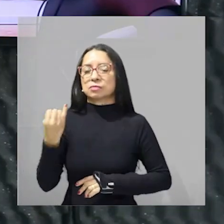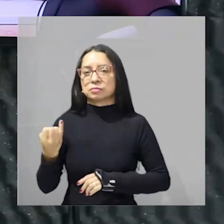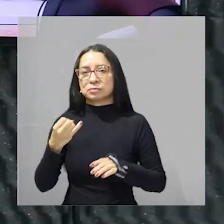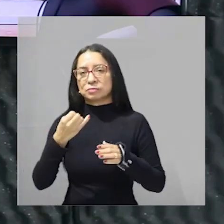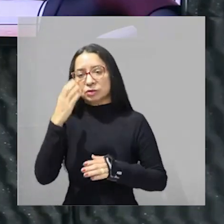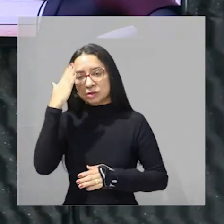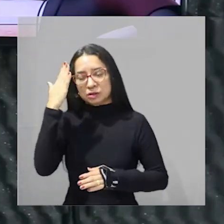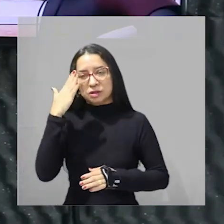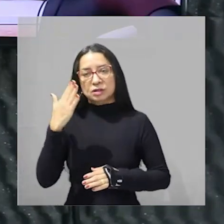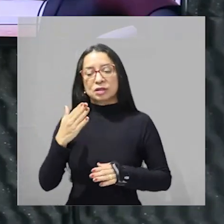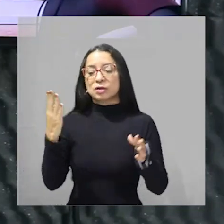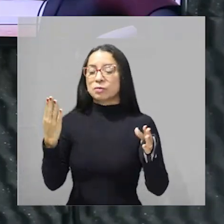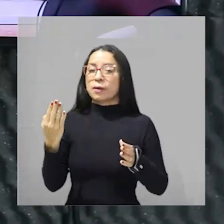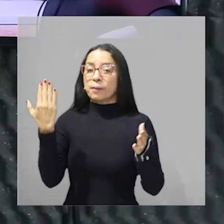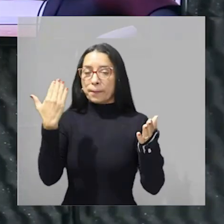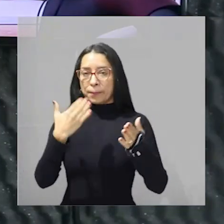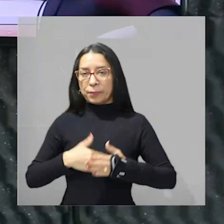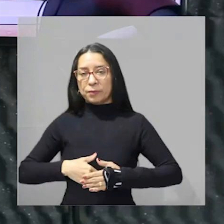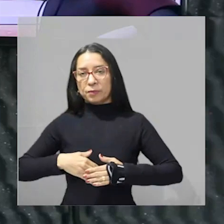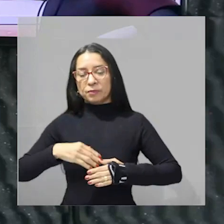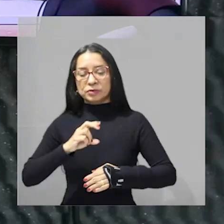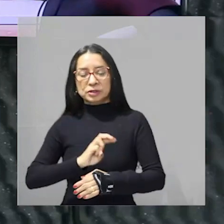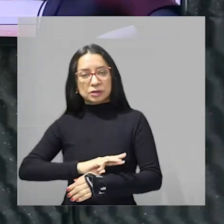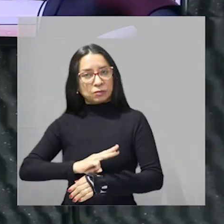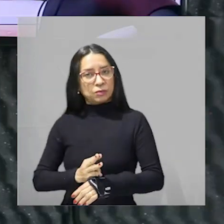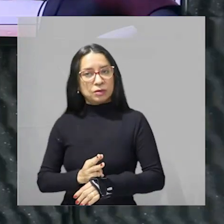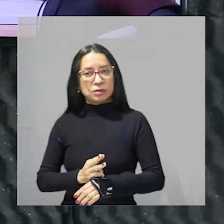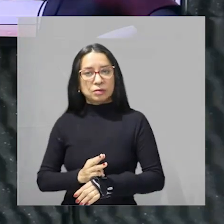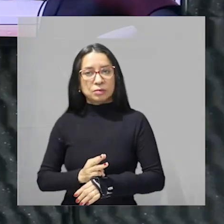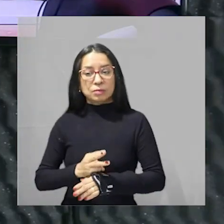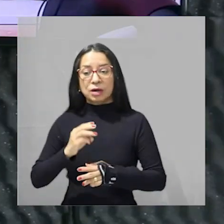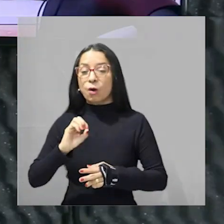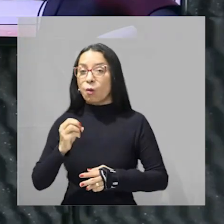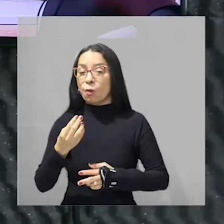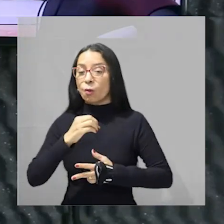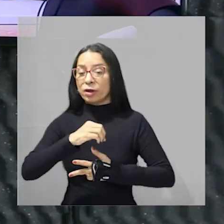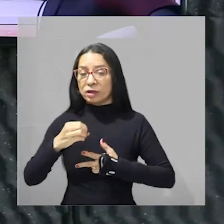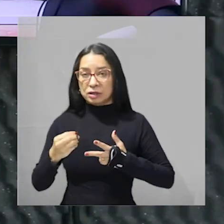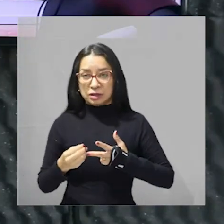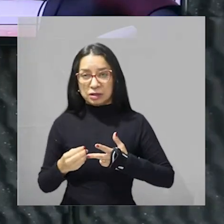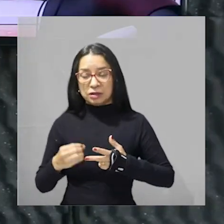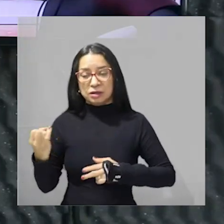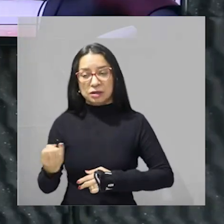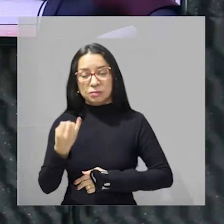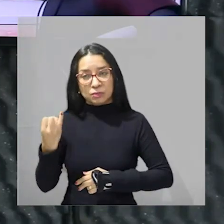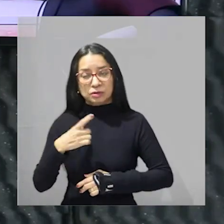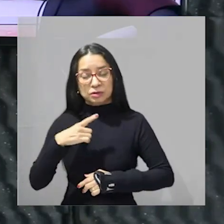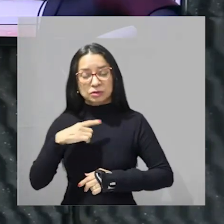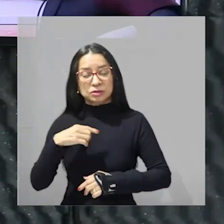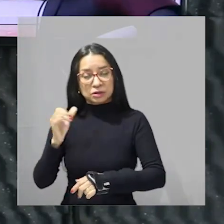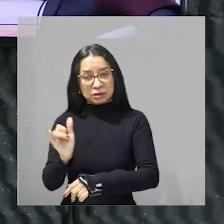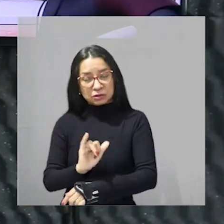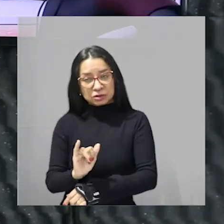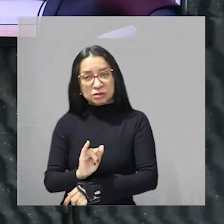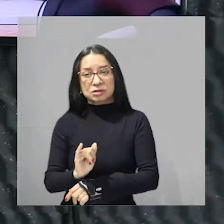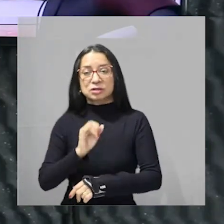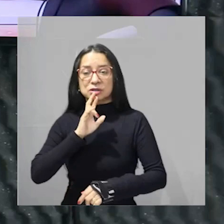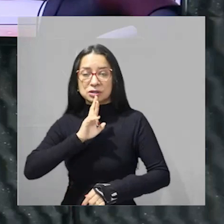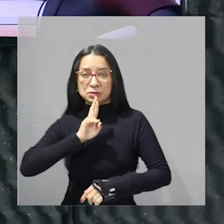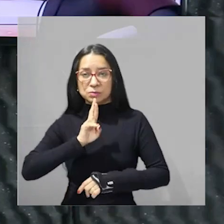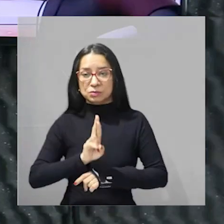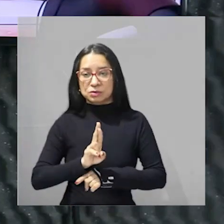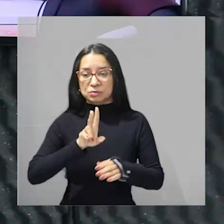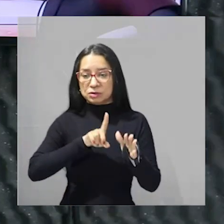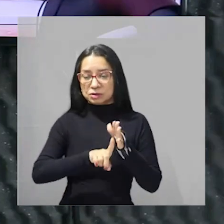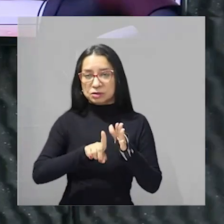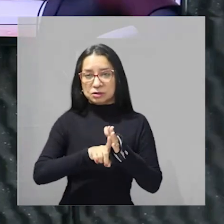que, para as provas da UEMA e do Enem, é fundamental existir estratégias de resolução dessas questões. E eu vou